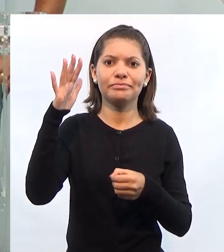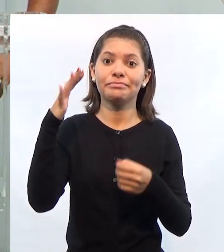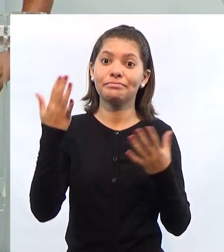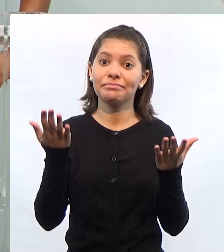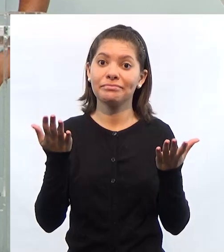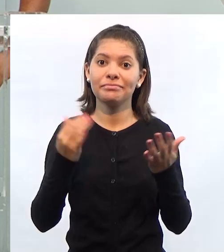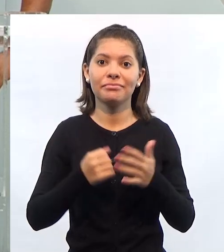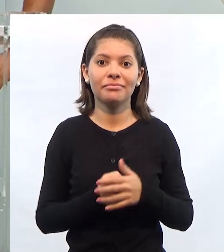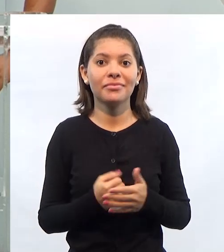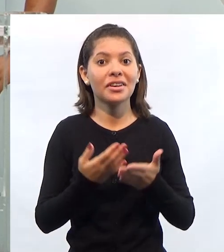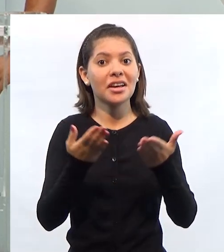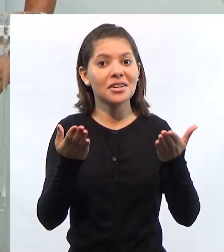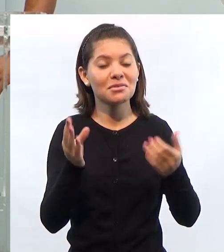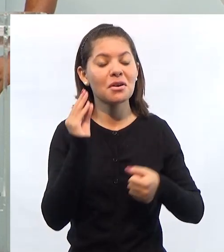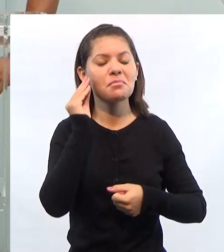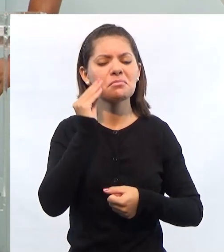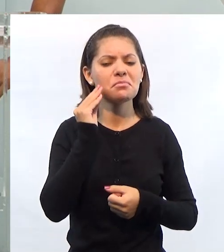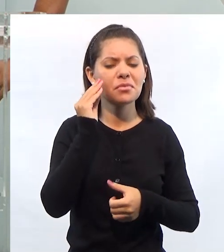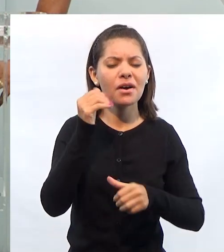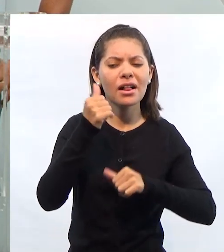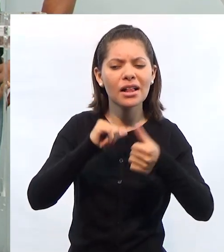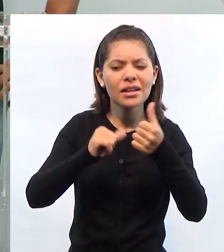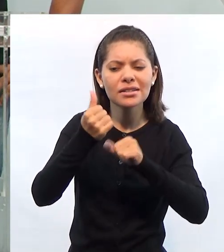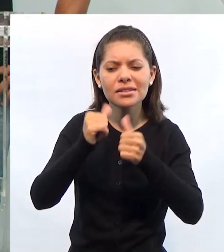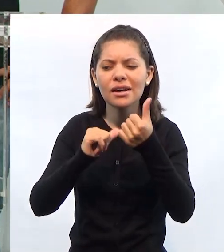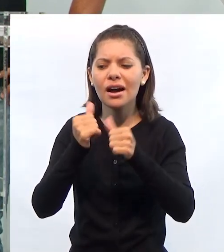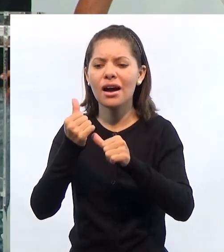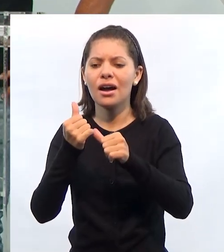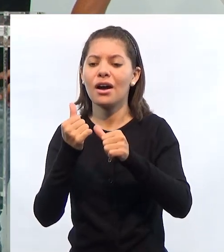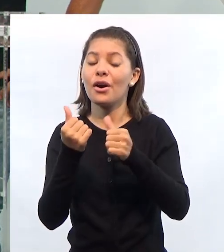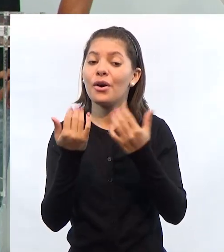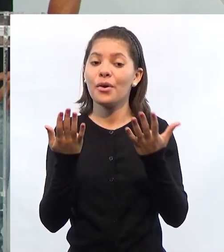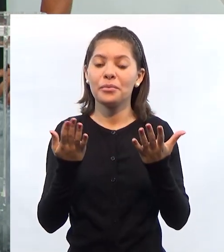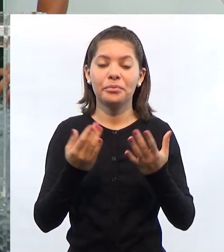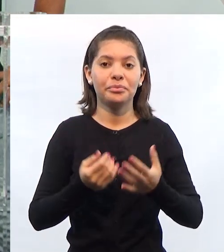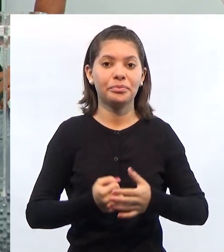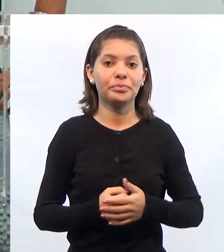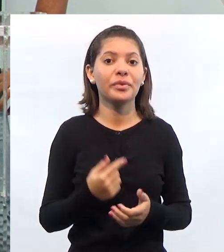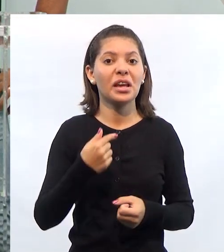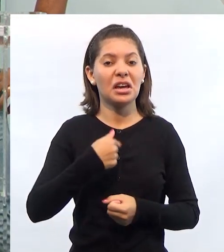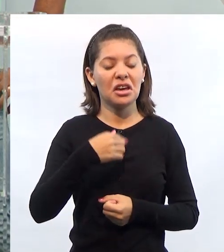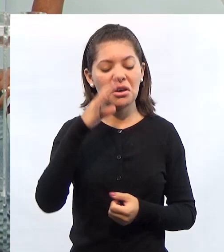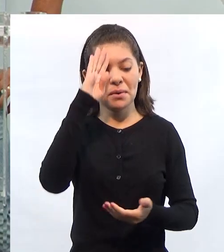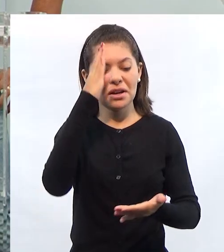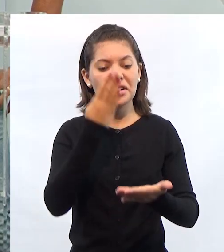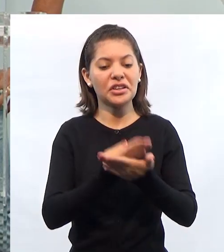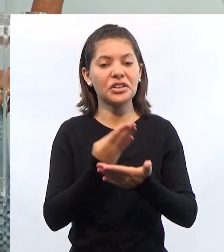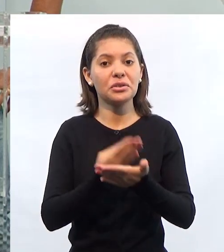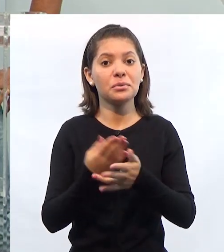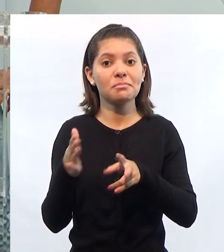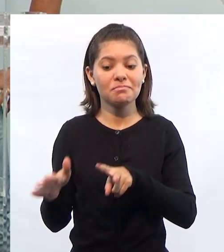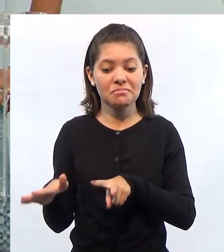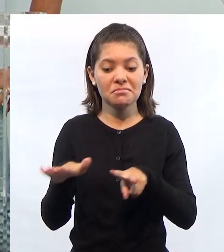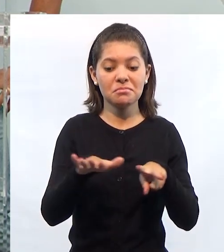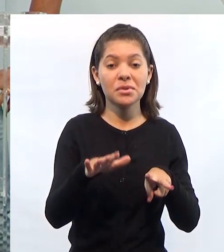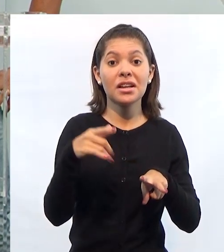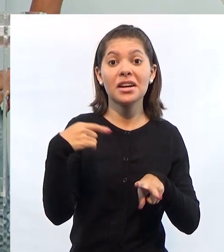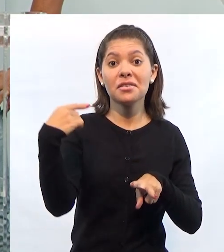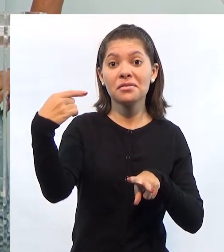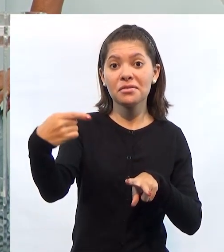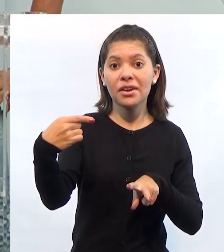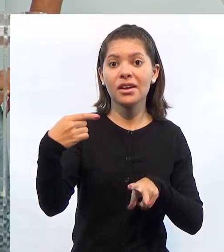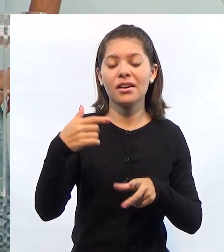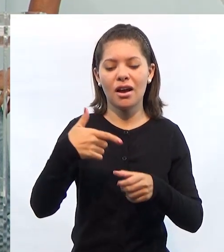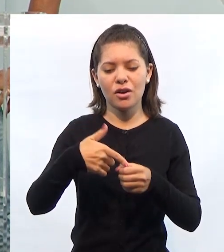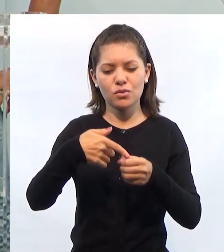lá, com a sua experiência, vai analisar o mercado e fala assim, olha, eu acredito que semana que vem